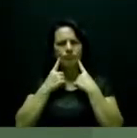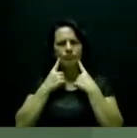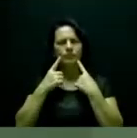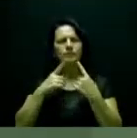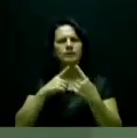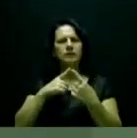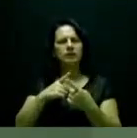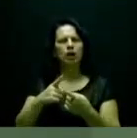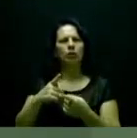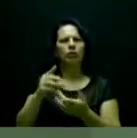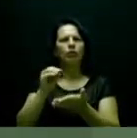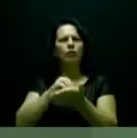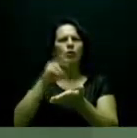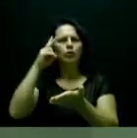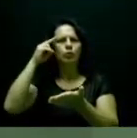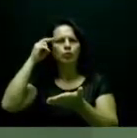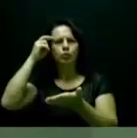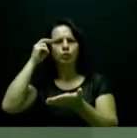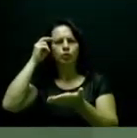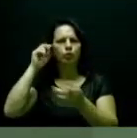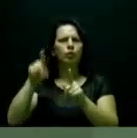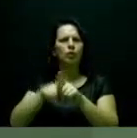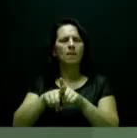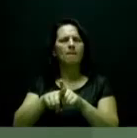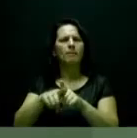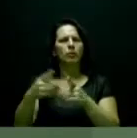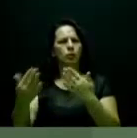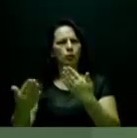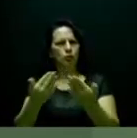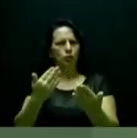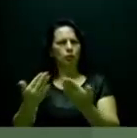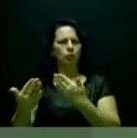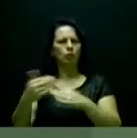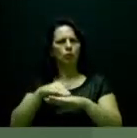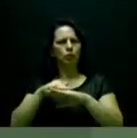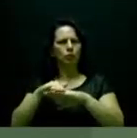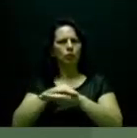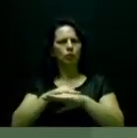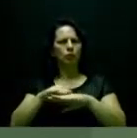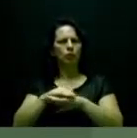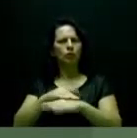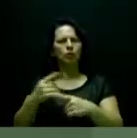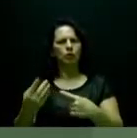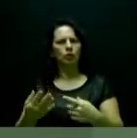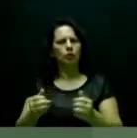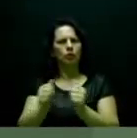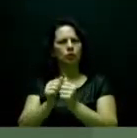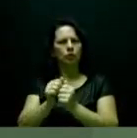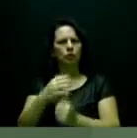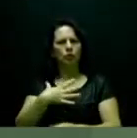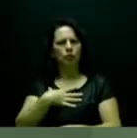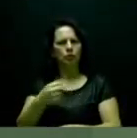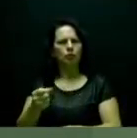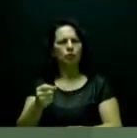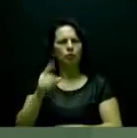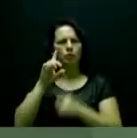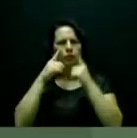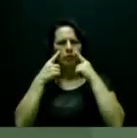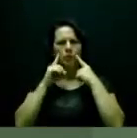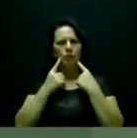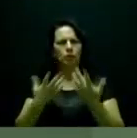temos insônia, nós rebatemos, nós refletimos. A gente senta com os filhos, rebate, reflete. O filho